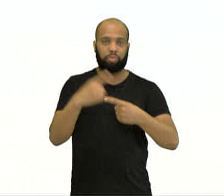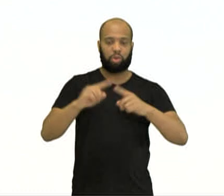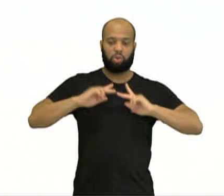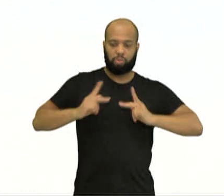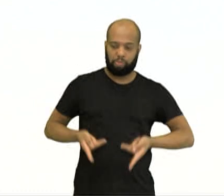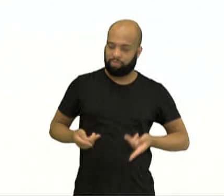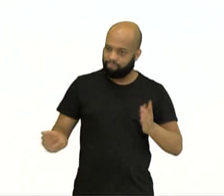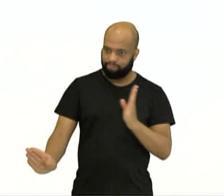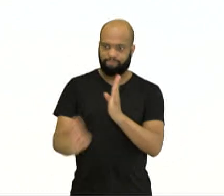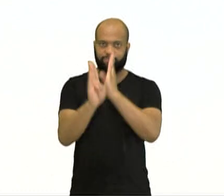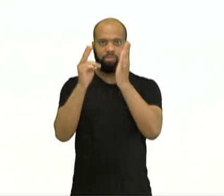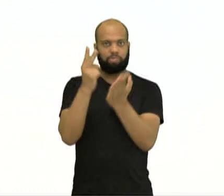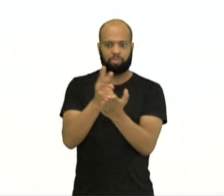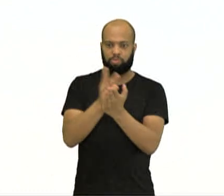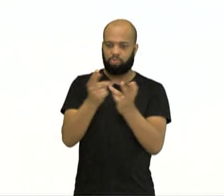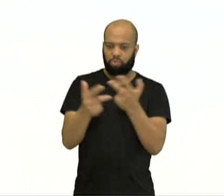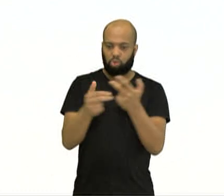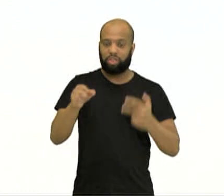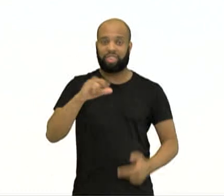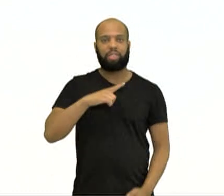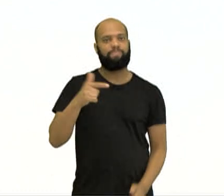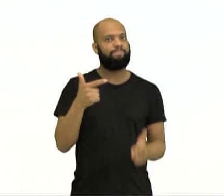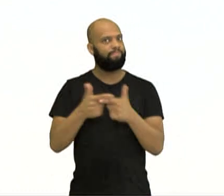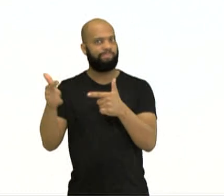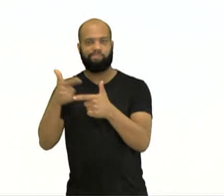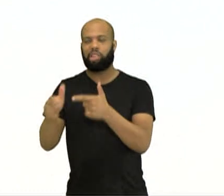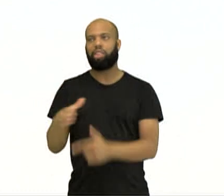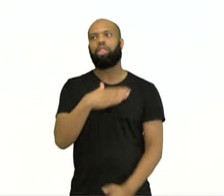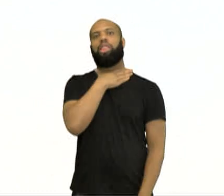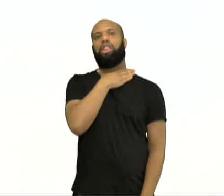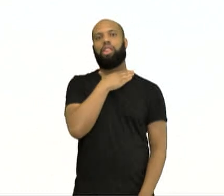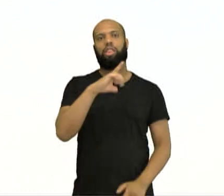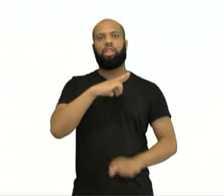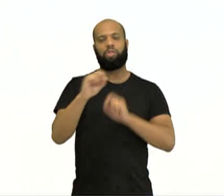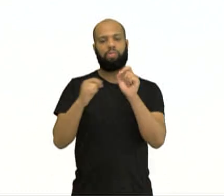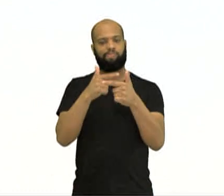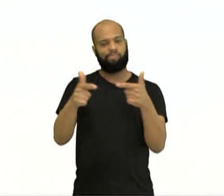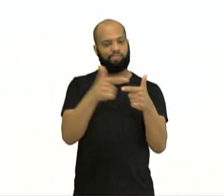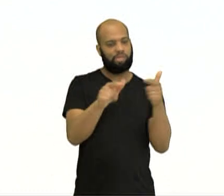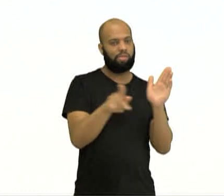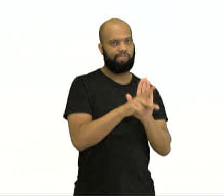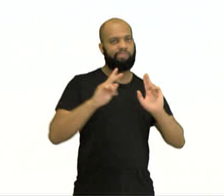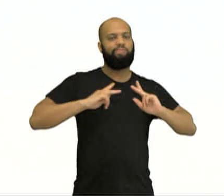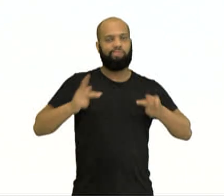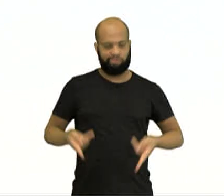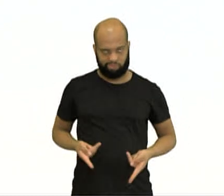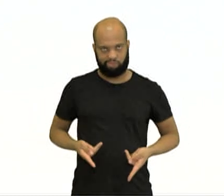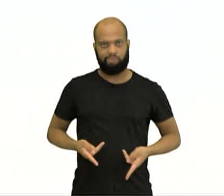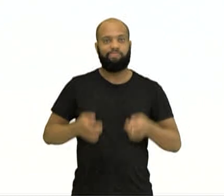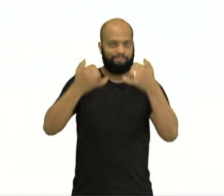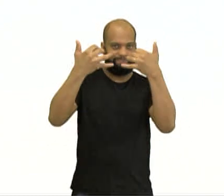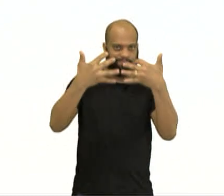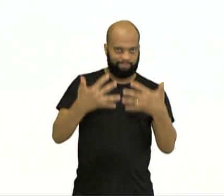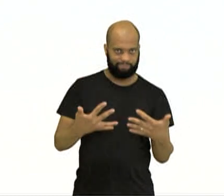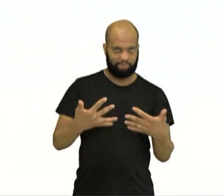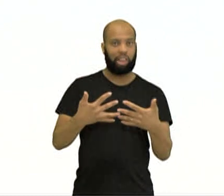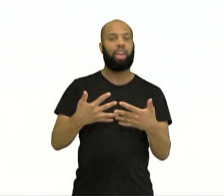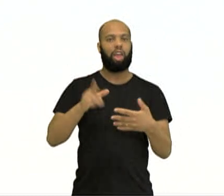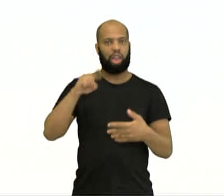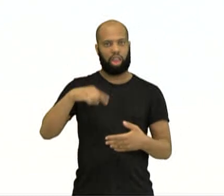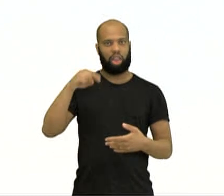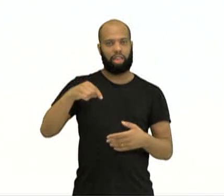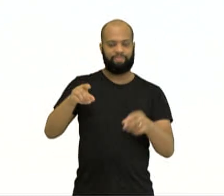condição diante de crises agudas que ameaçam a nossa existência, explica. Então, o agudo é o que é